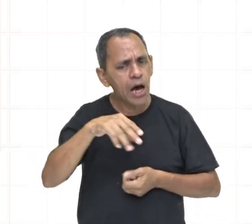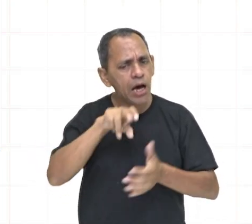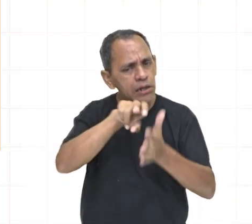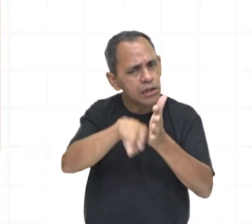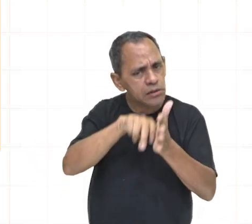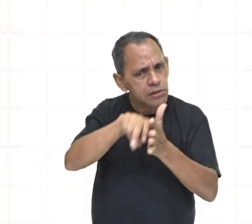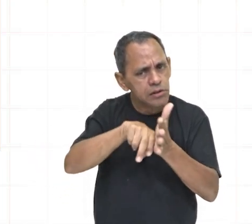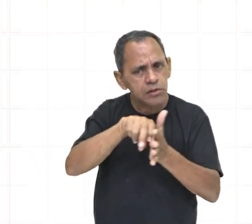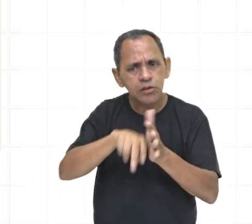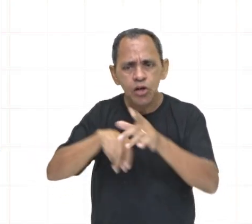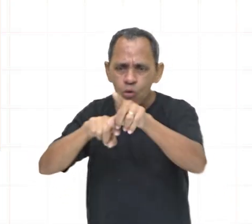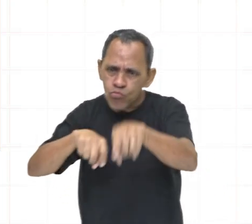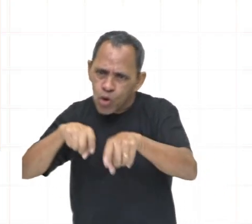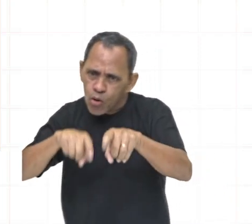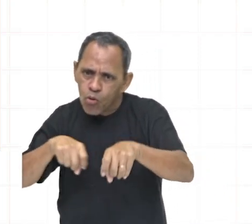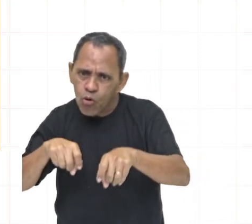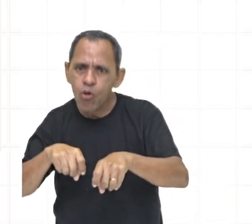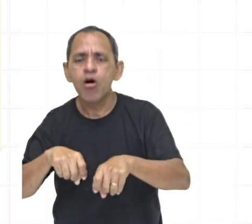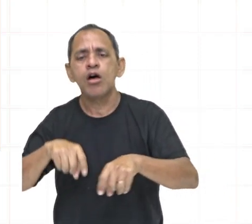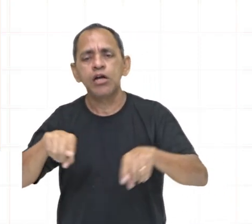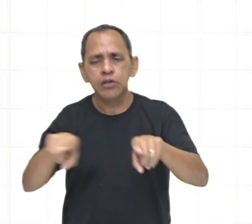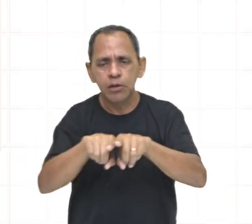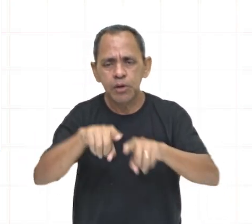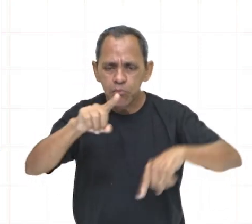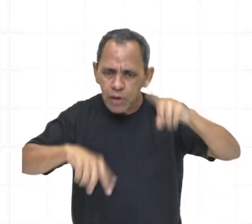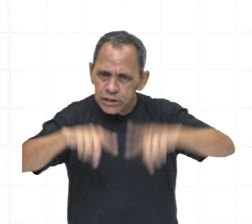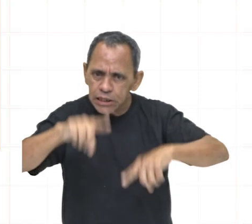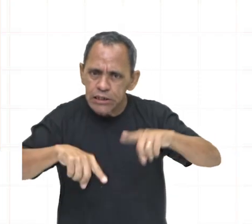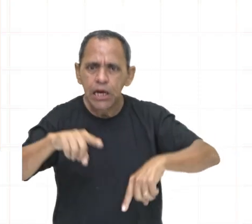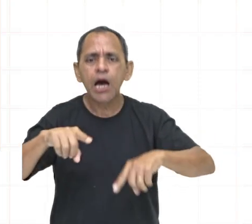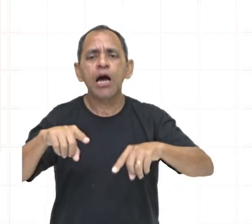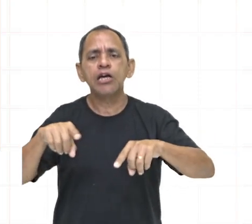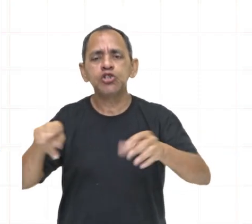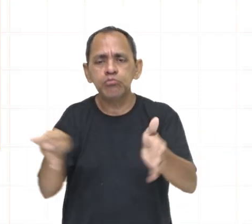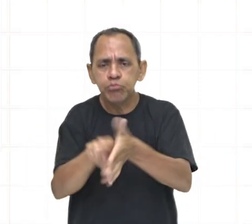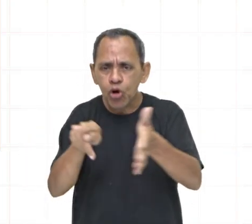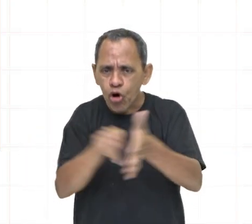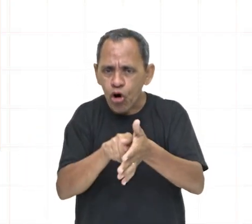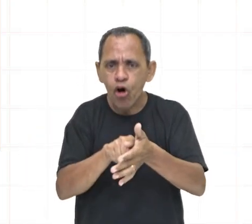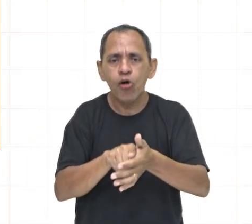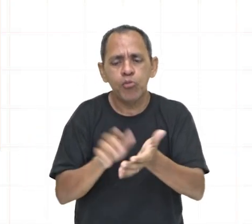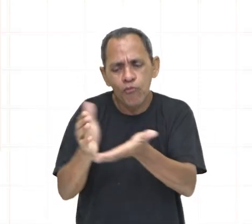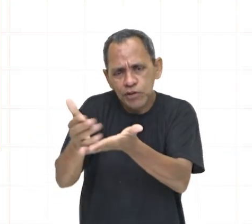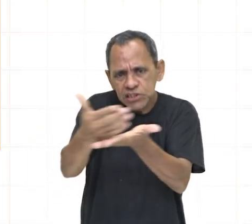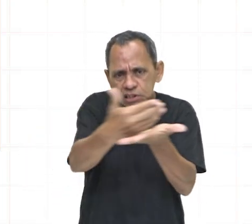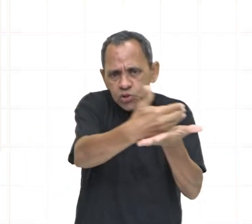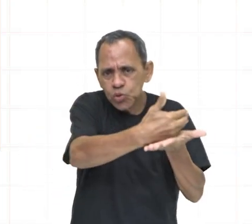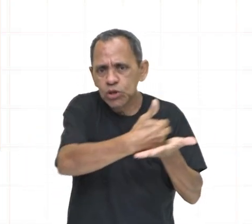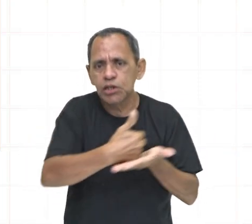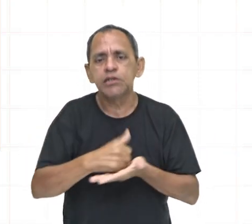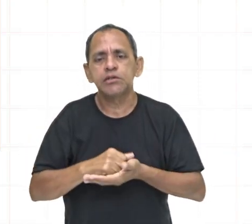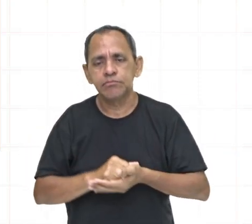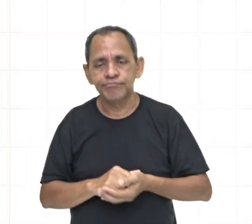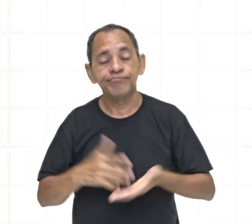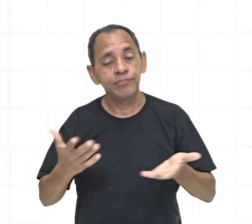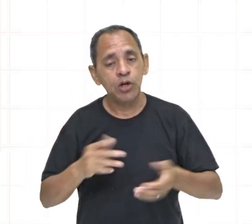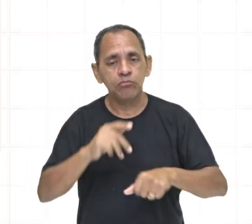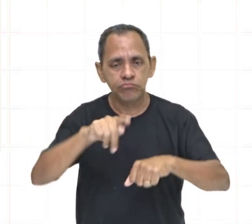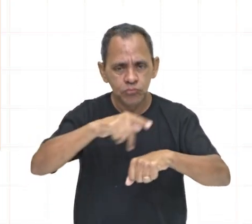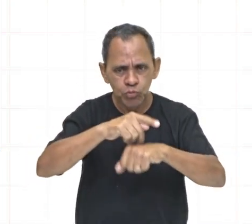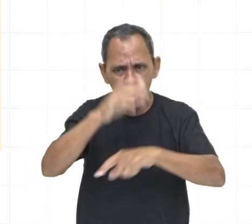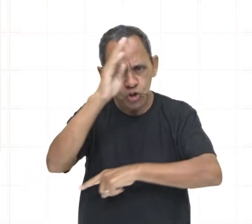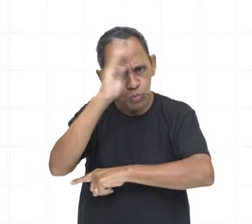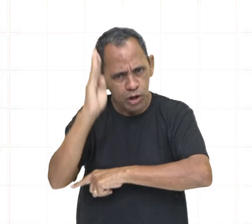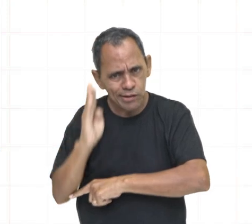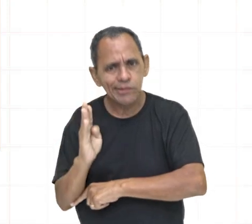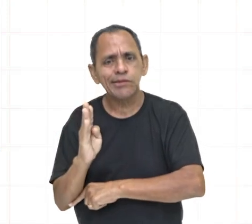de extração mecanizada. E o nosso país, gente, é um país em que se desenvolve cada vez mais nesse setor.